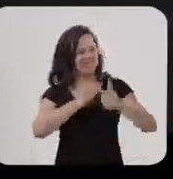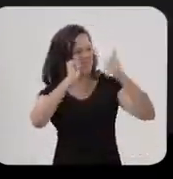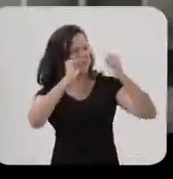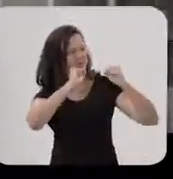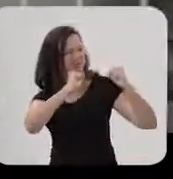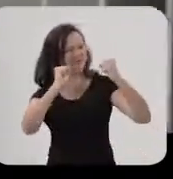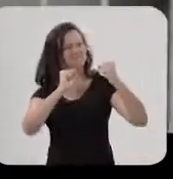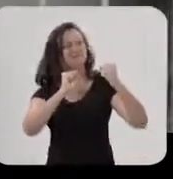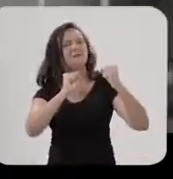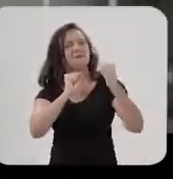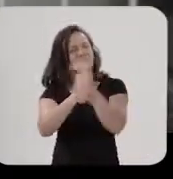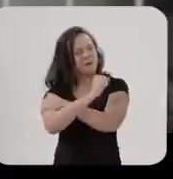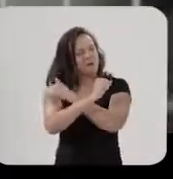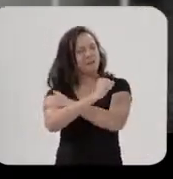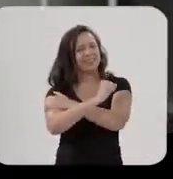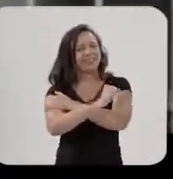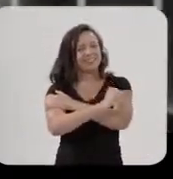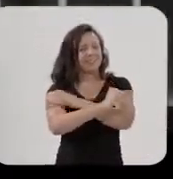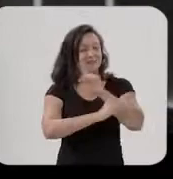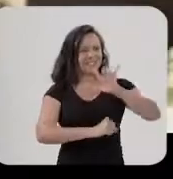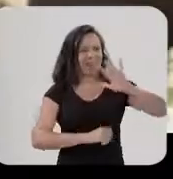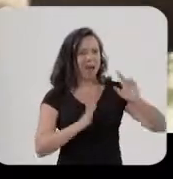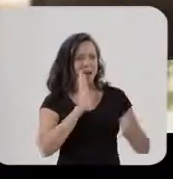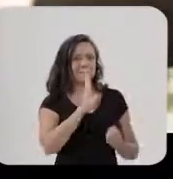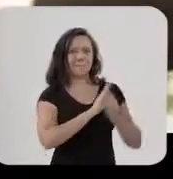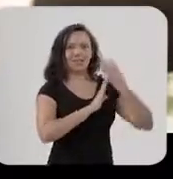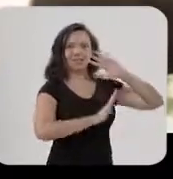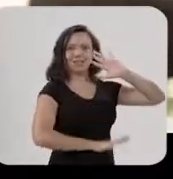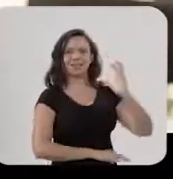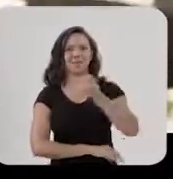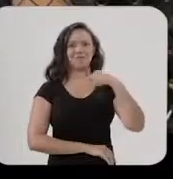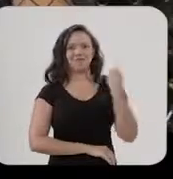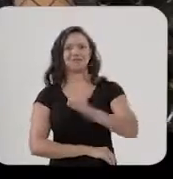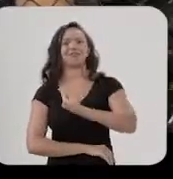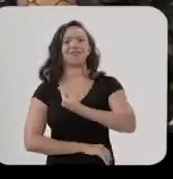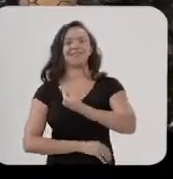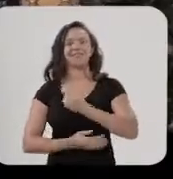Vamos sem falta. Você apareceu para salvar a